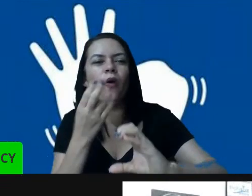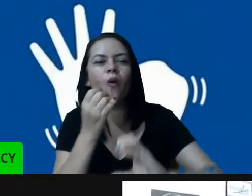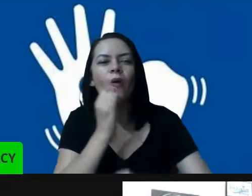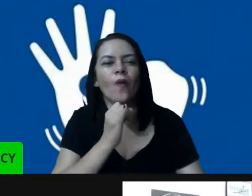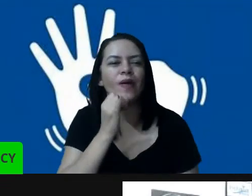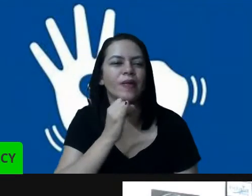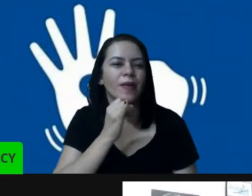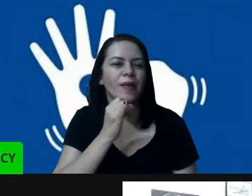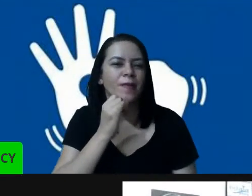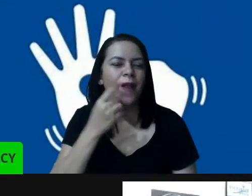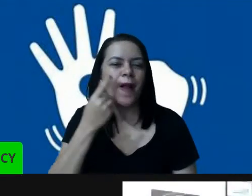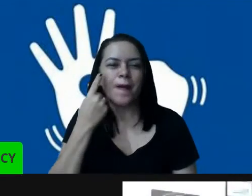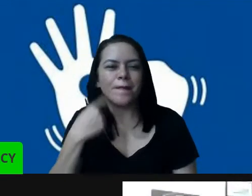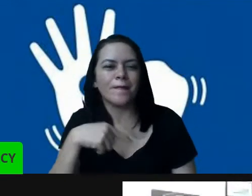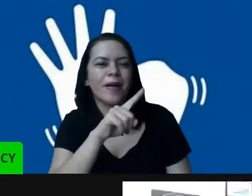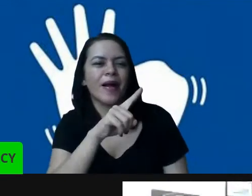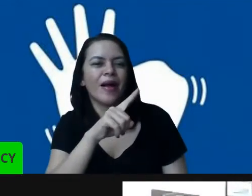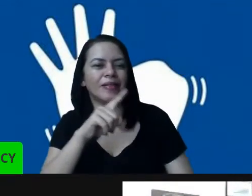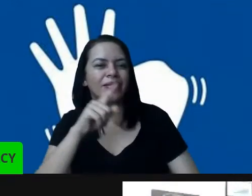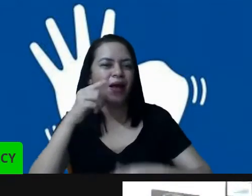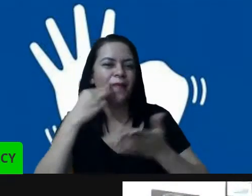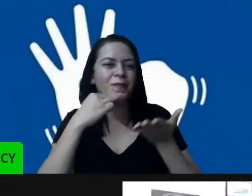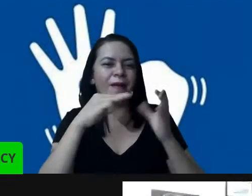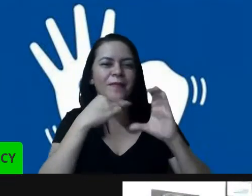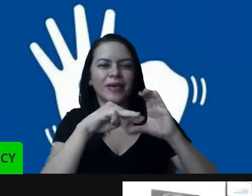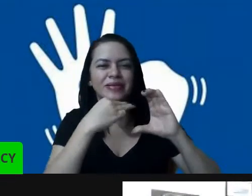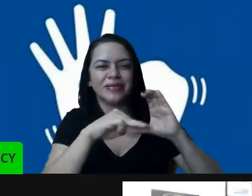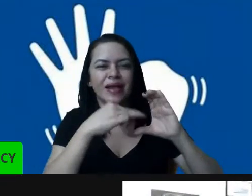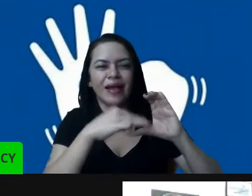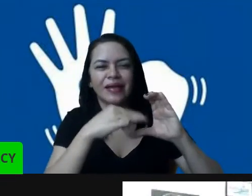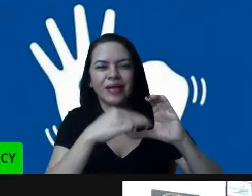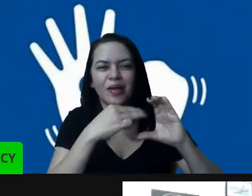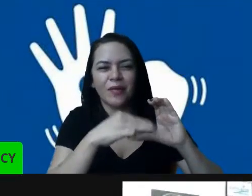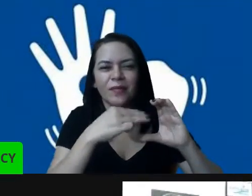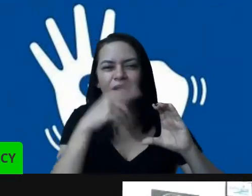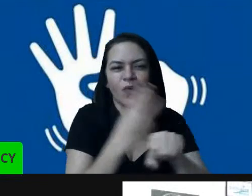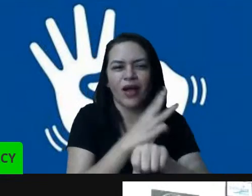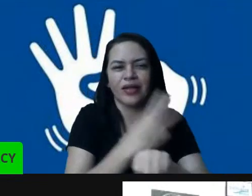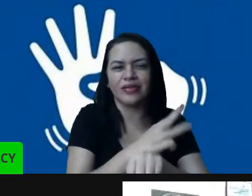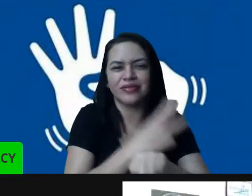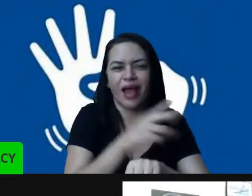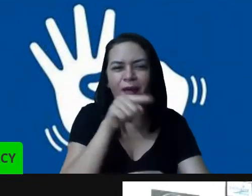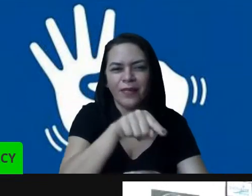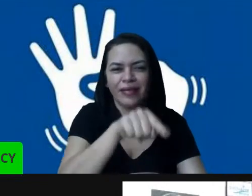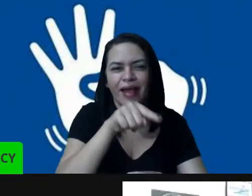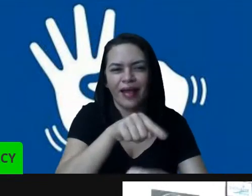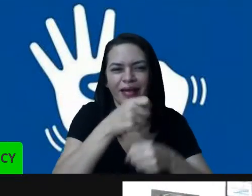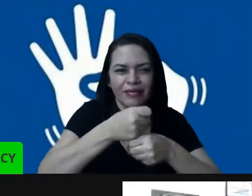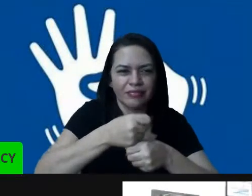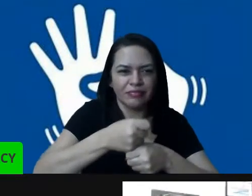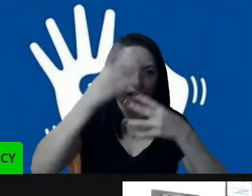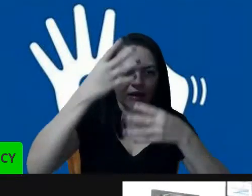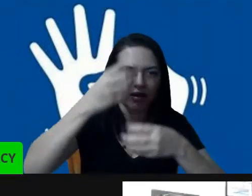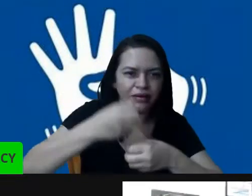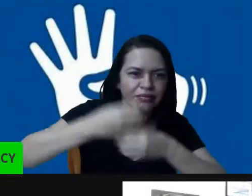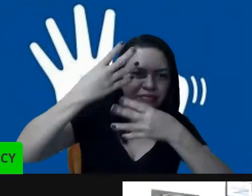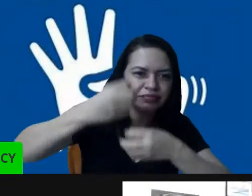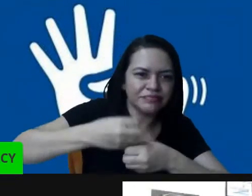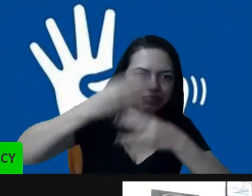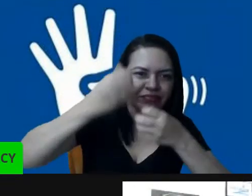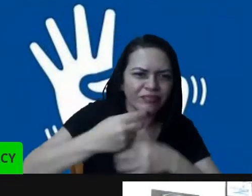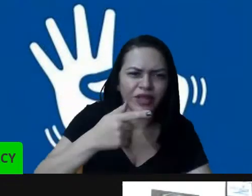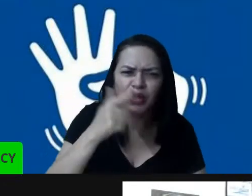manda uma mensagem para o nosso WhatsApp que está aparecendo aqui na tela. Tá? Então, assim, não entende que tem pessoas cegas que